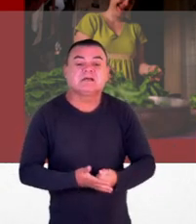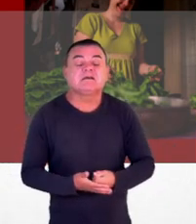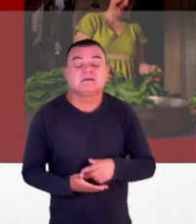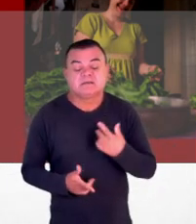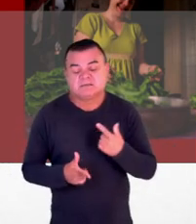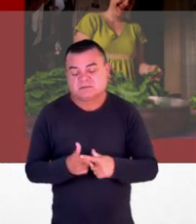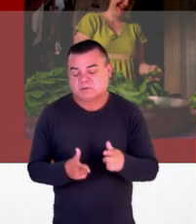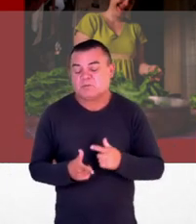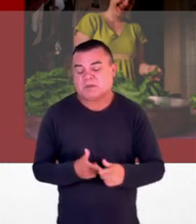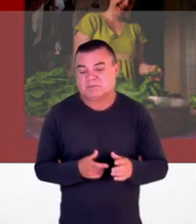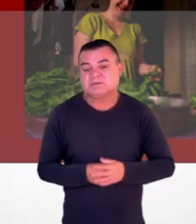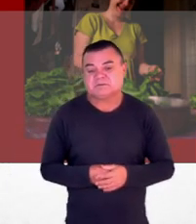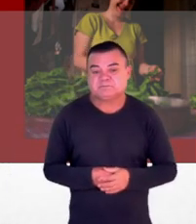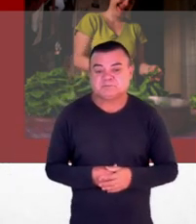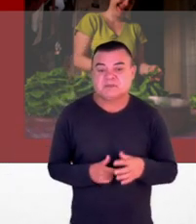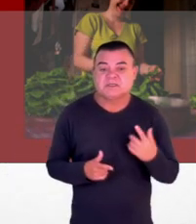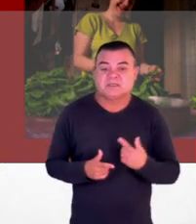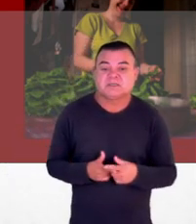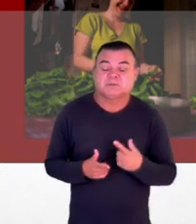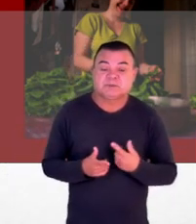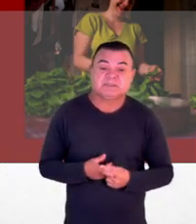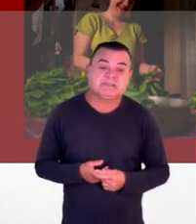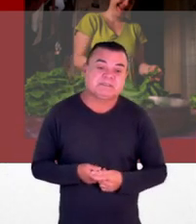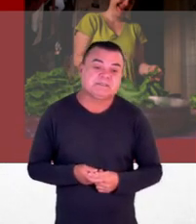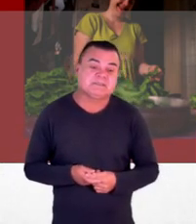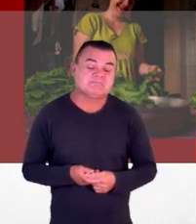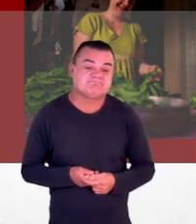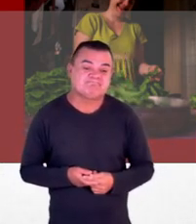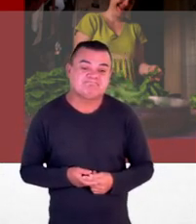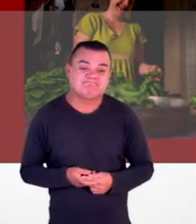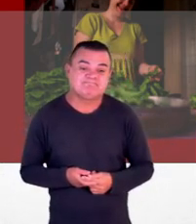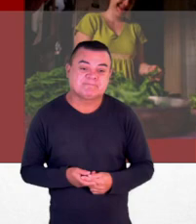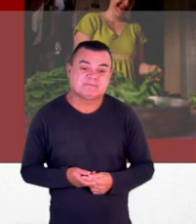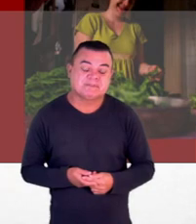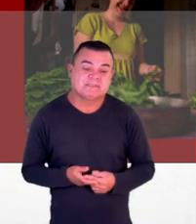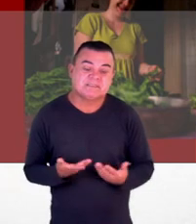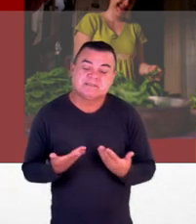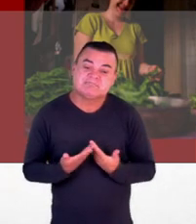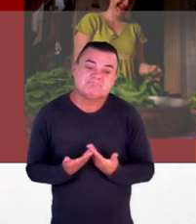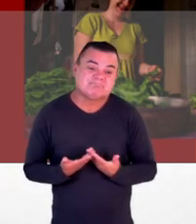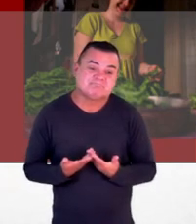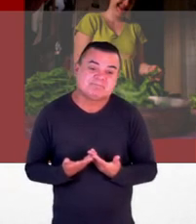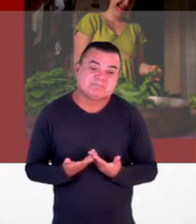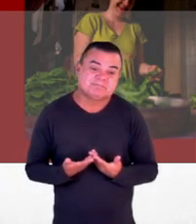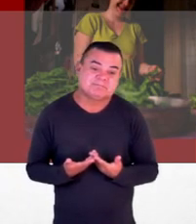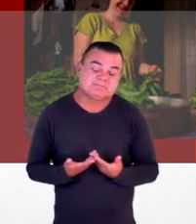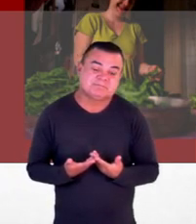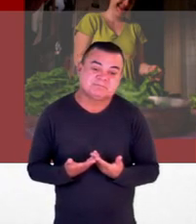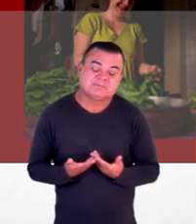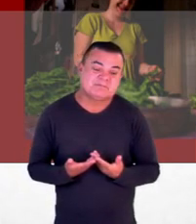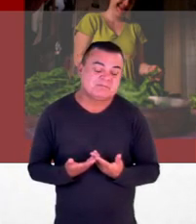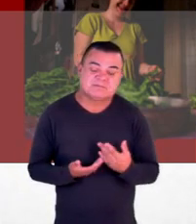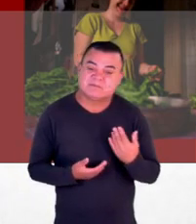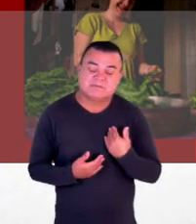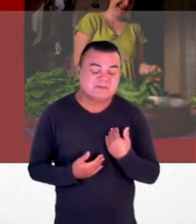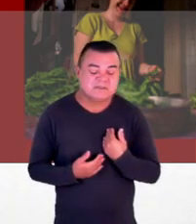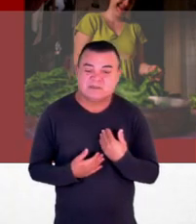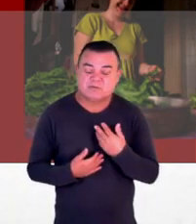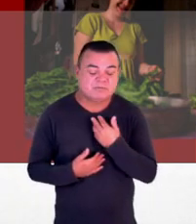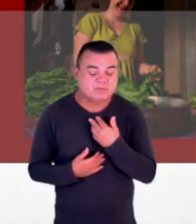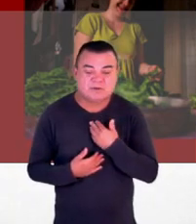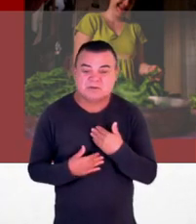porque não dá para conciliar democracia com esse flagelo da fome